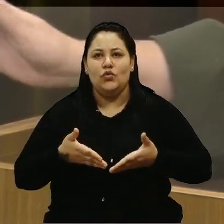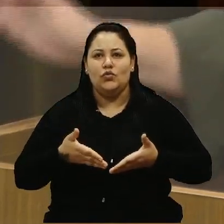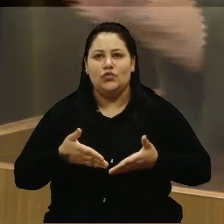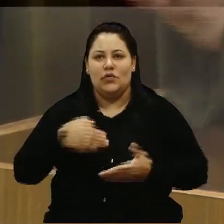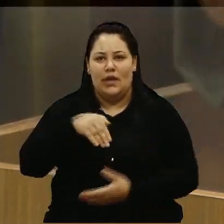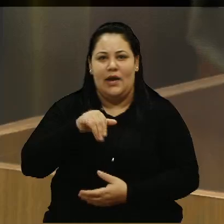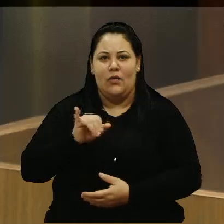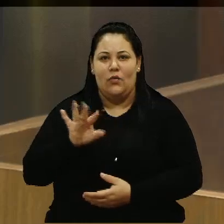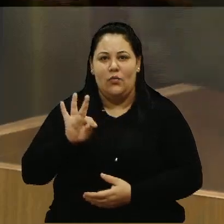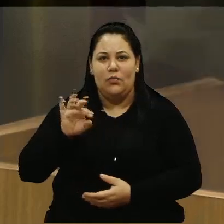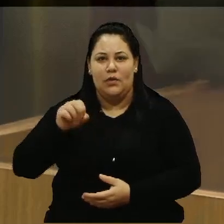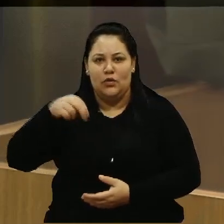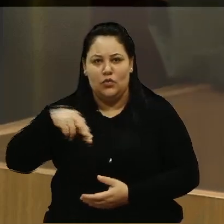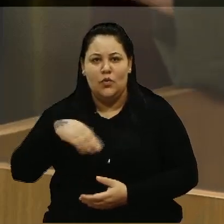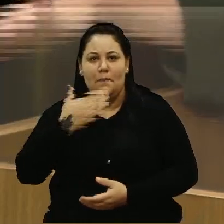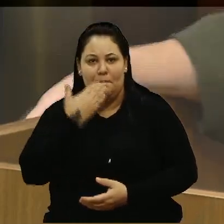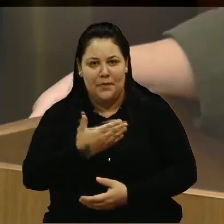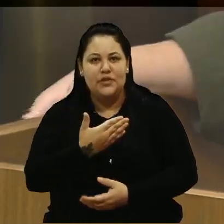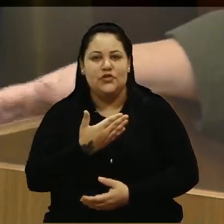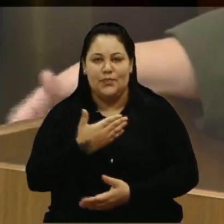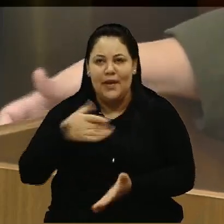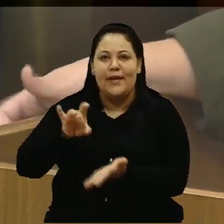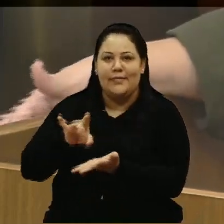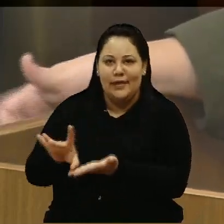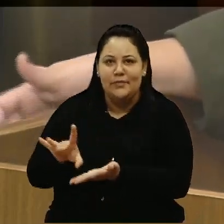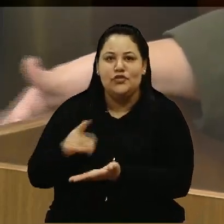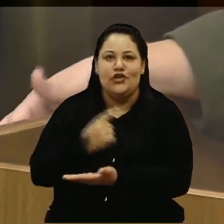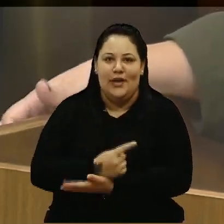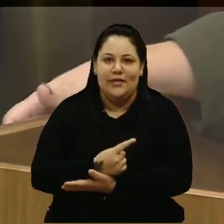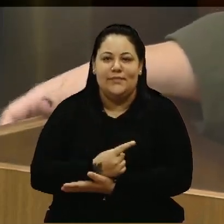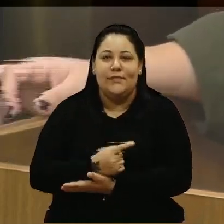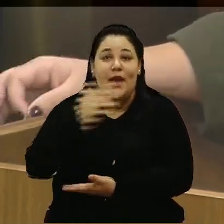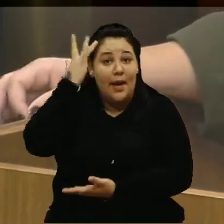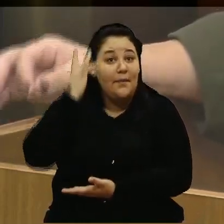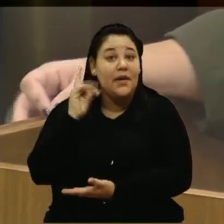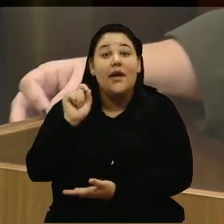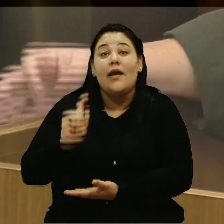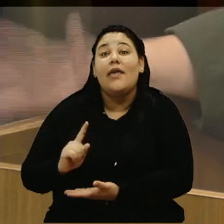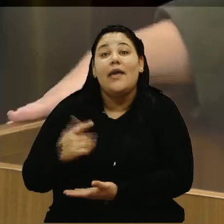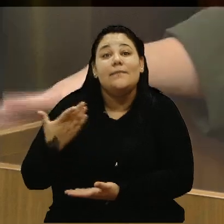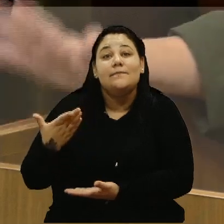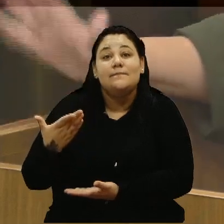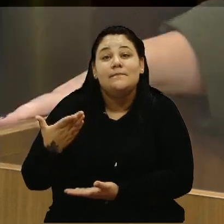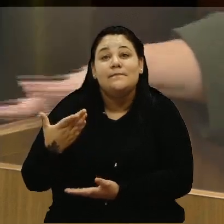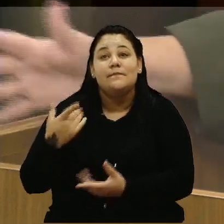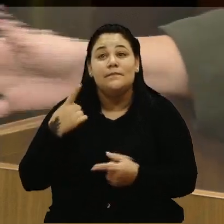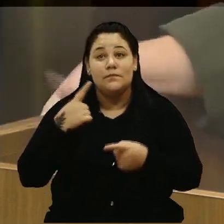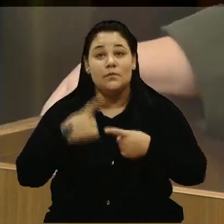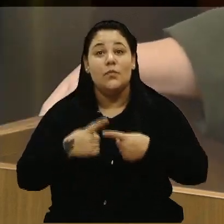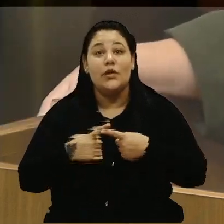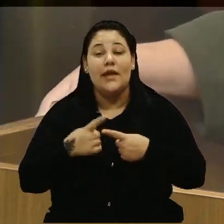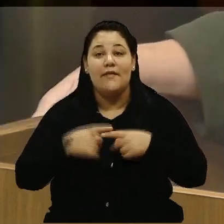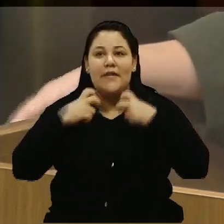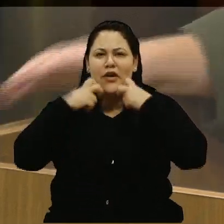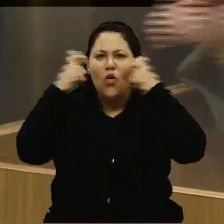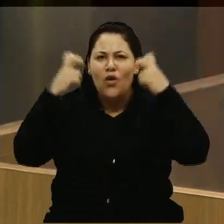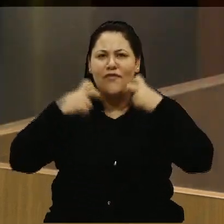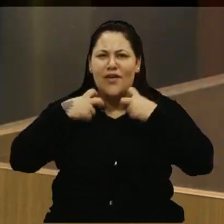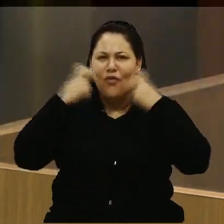sendo pedida. Hoje pediram a cabeça do Milton. Amanhã nós vamos pedir de quem? Porque é fiasco em cima de fiasco.